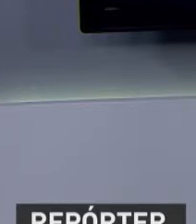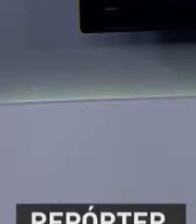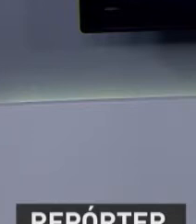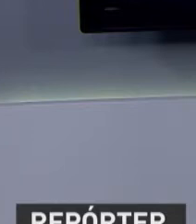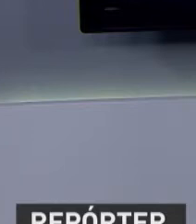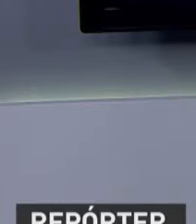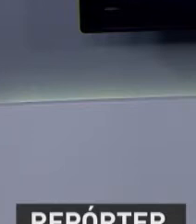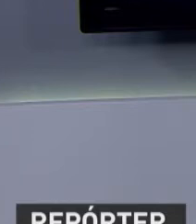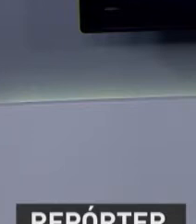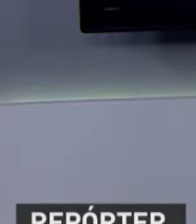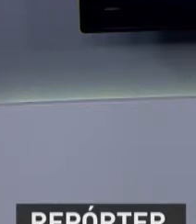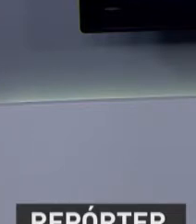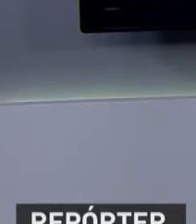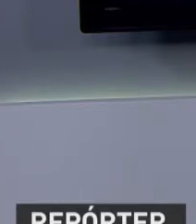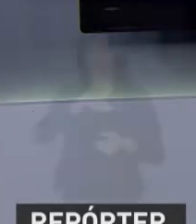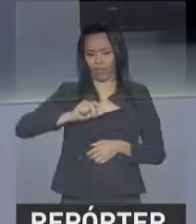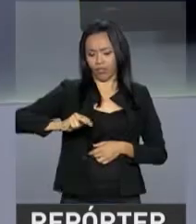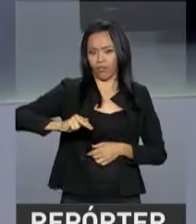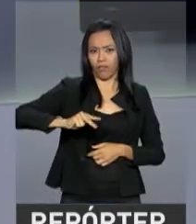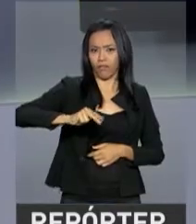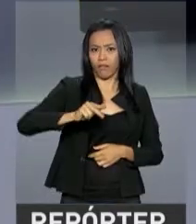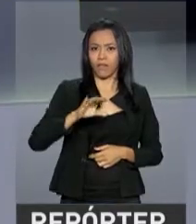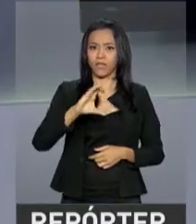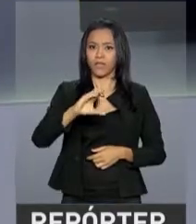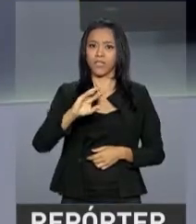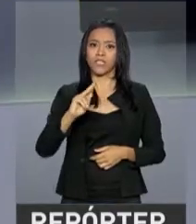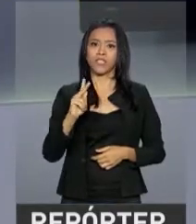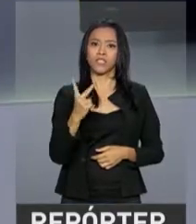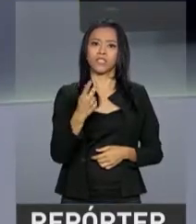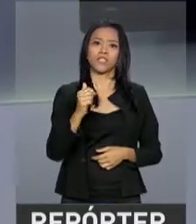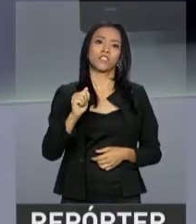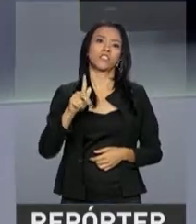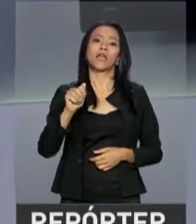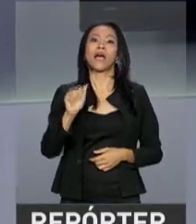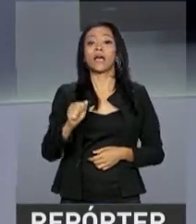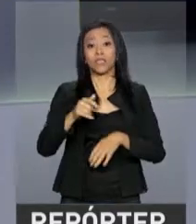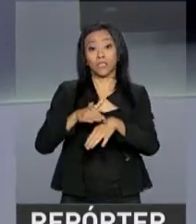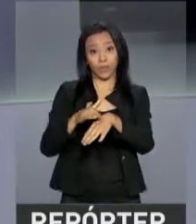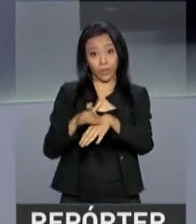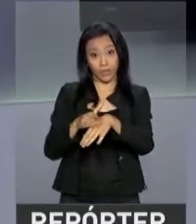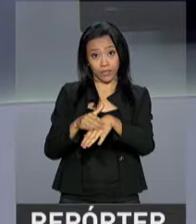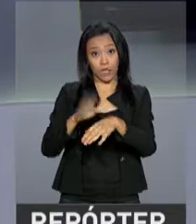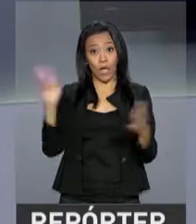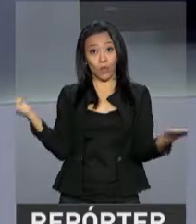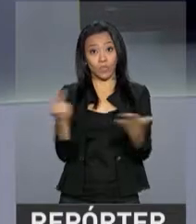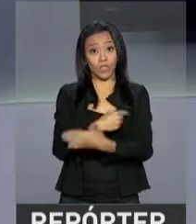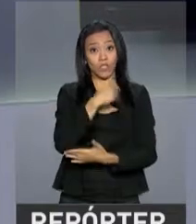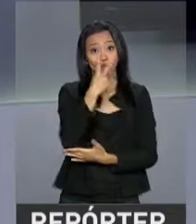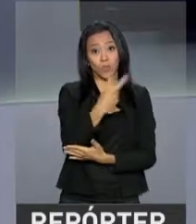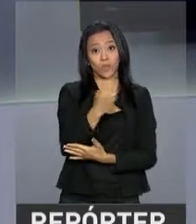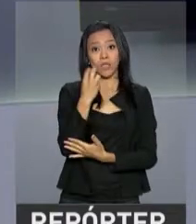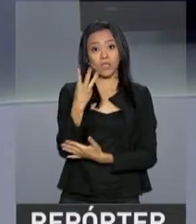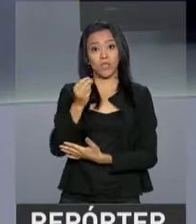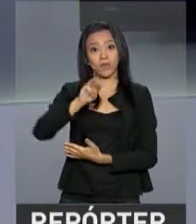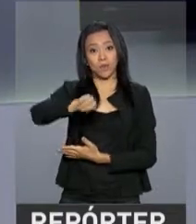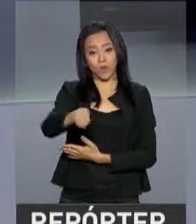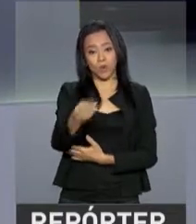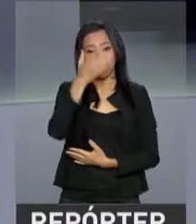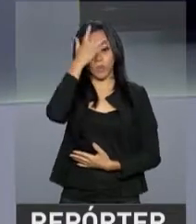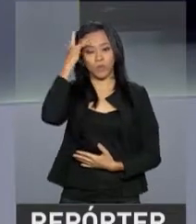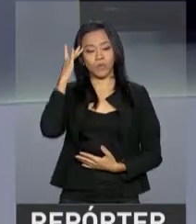à doença de chagas só no brasil o mal atinge entre dois e três milhões de pessoas e atenção atualmente